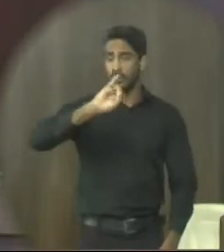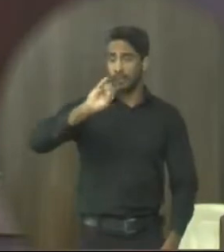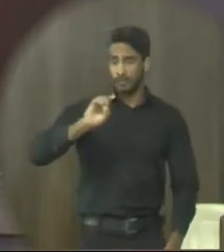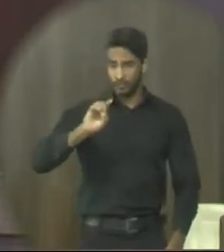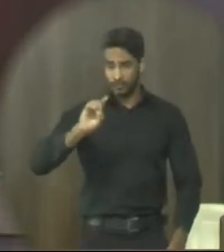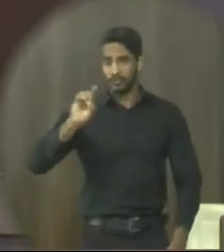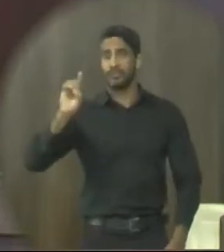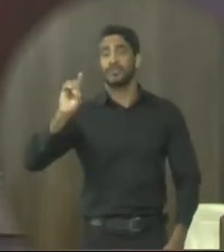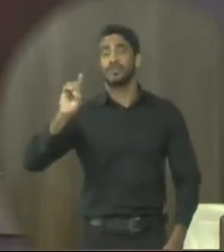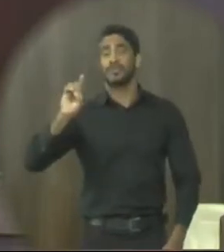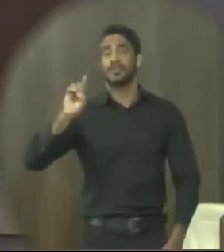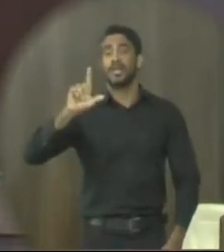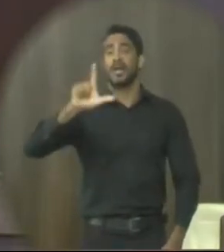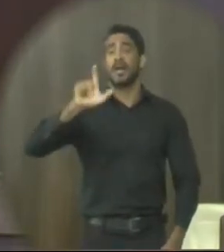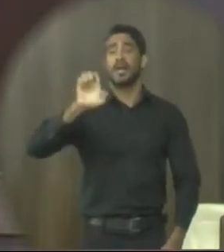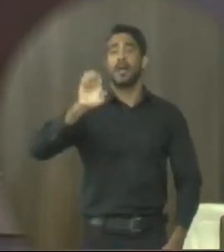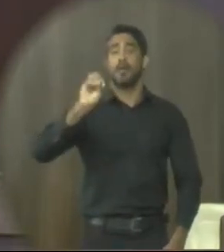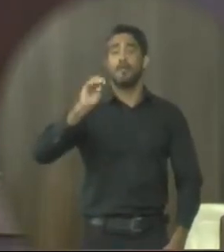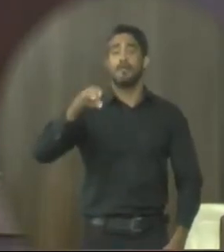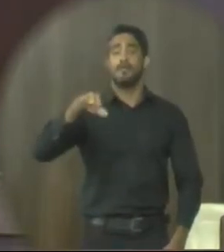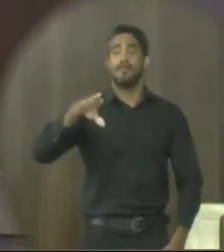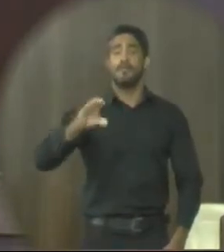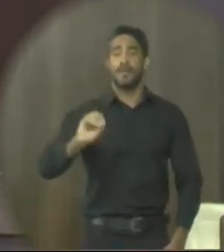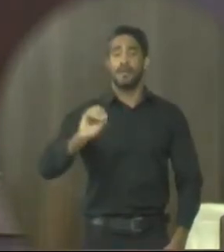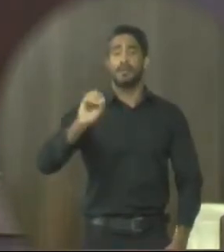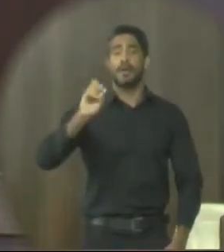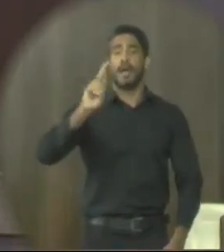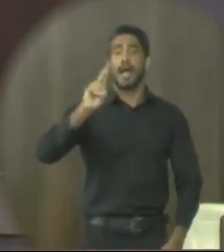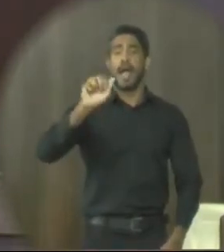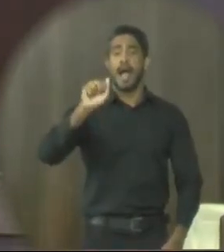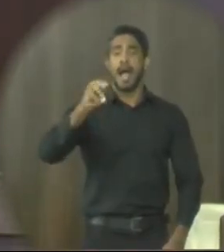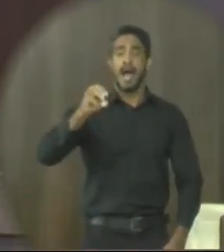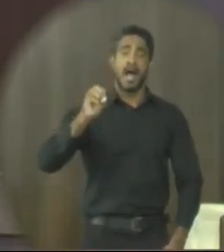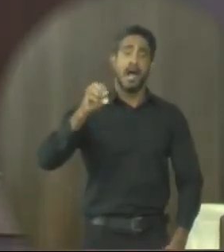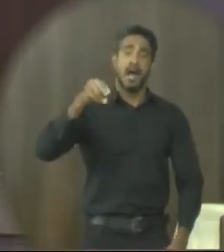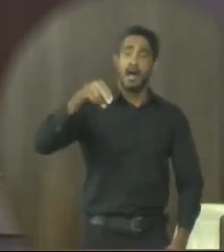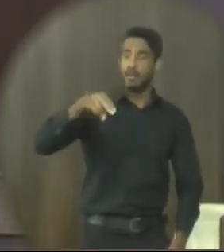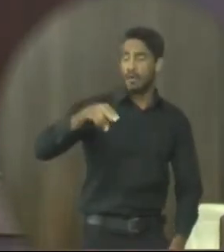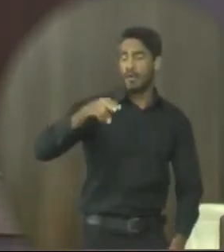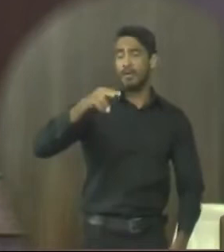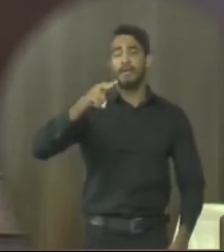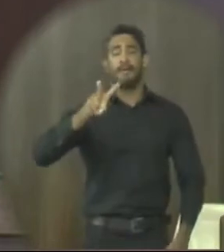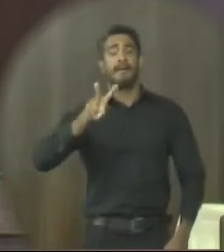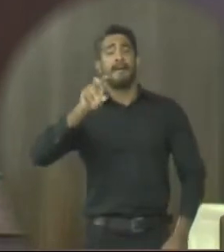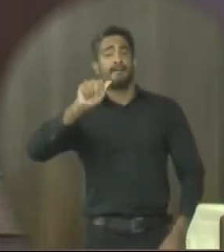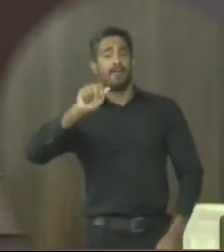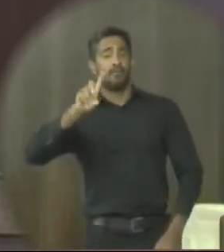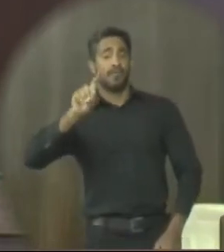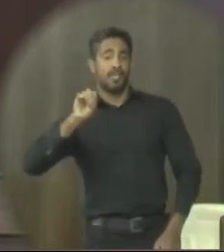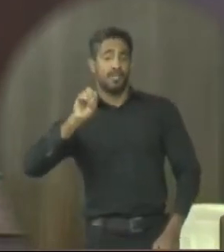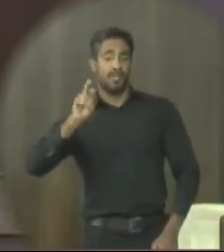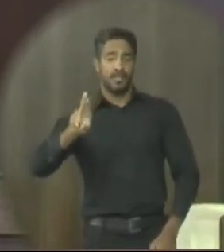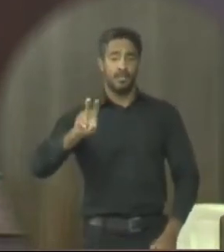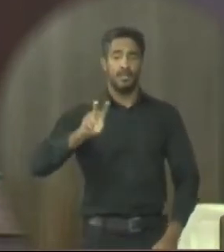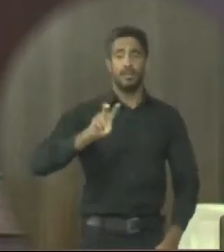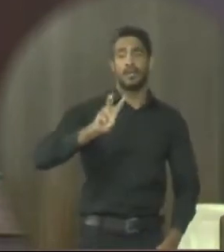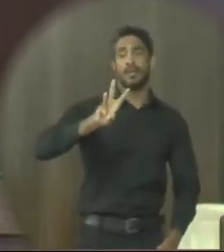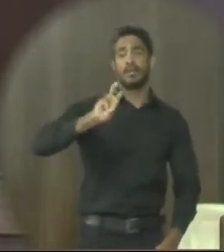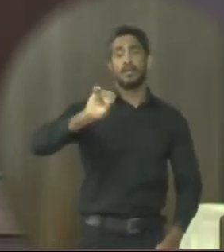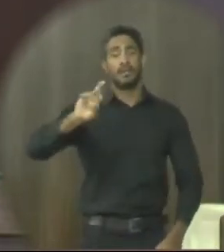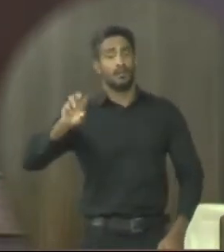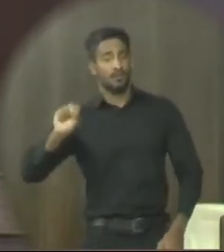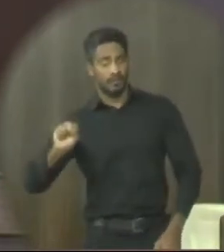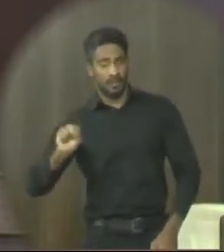José Tarcísio Mendes, Leozinho Antônio de Bem, Ramon Alexandre Araújo, Valdair dos Santos Silva, Luiz Carlos